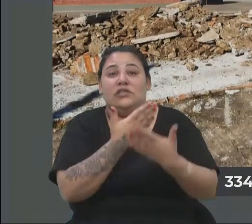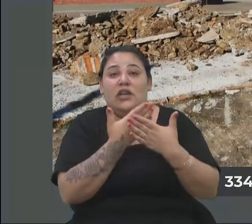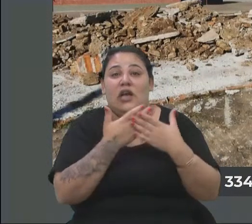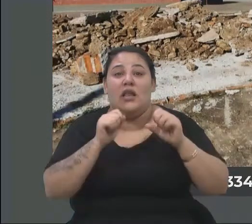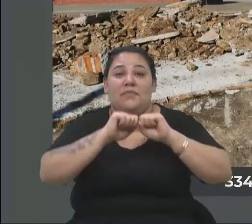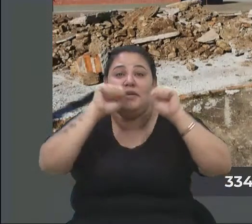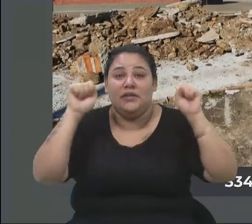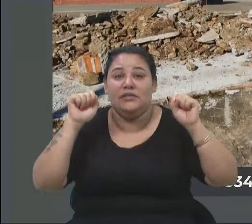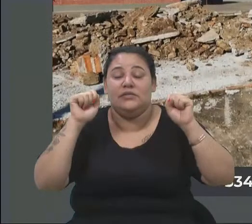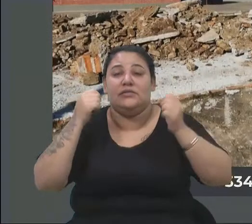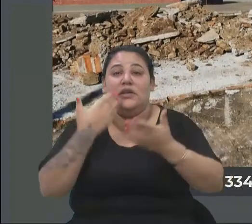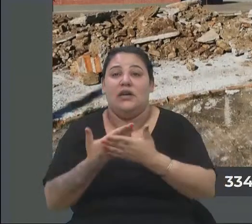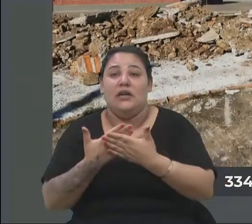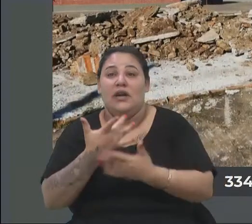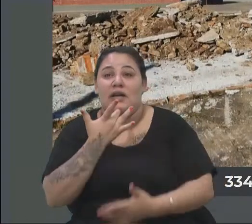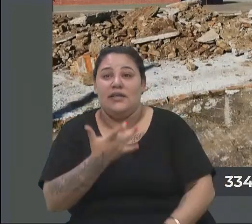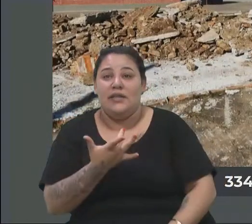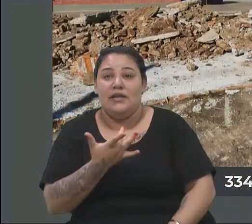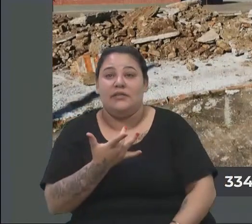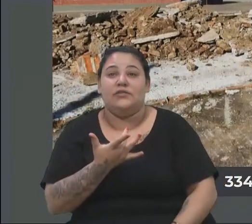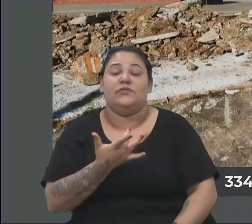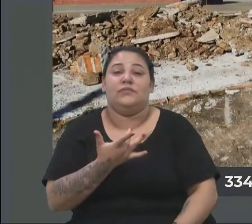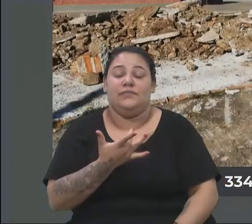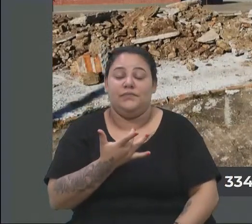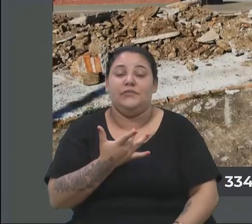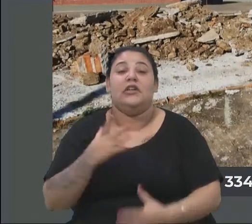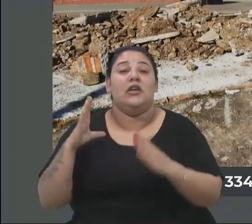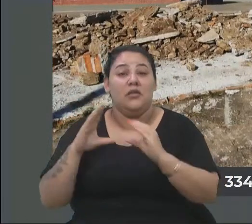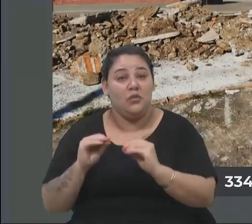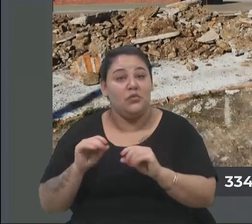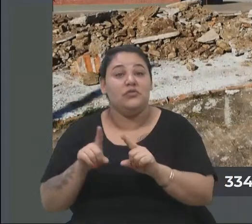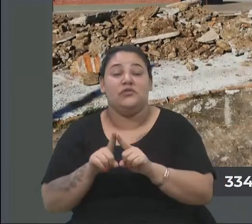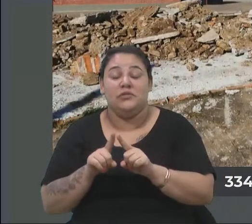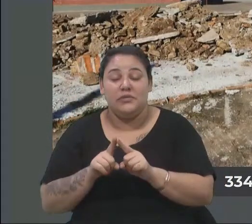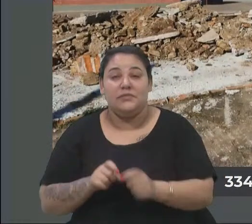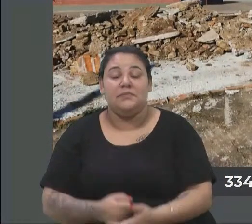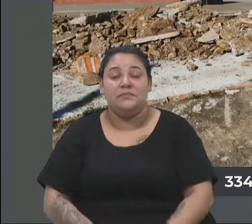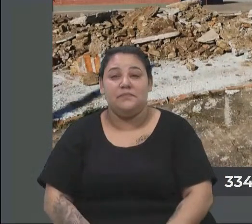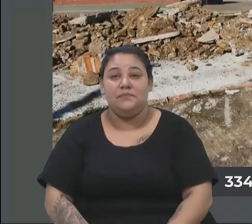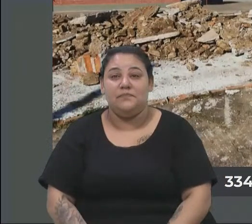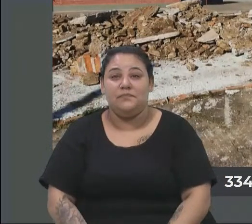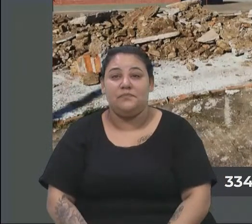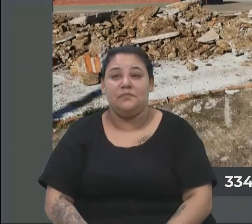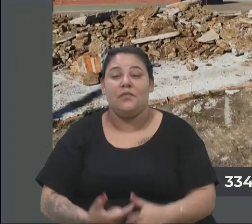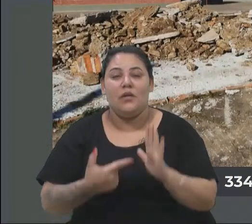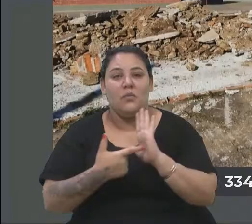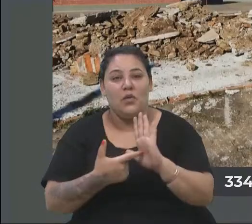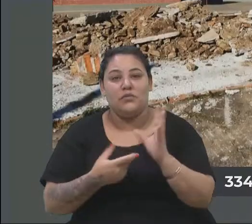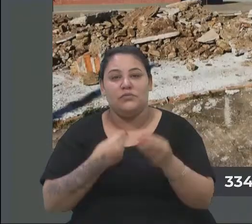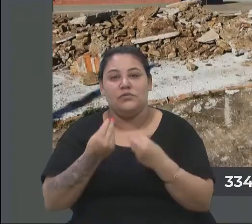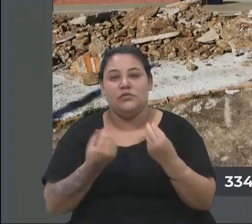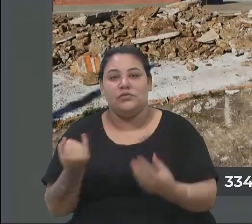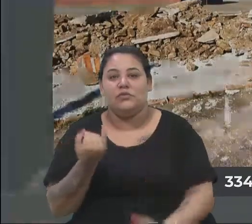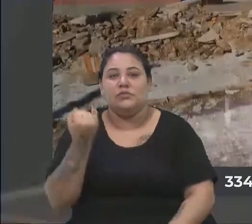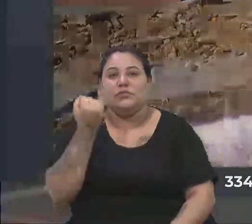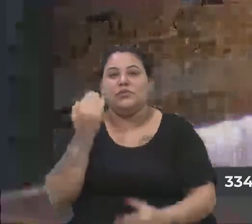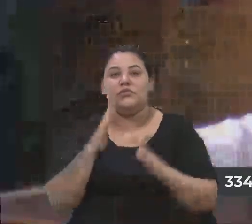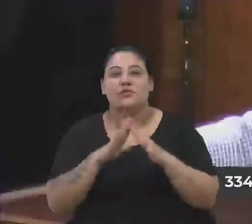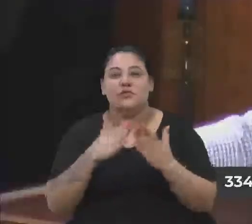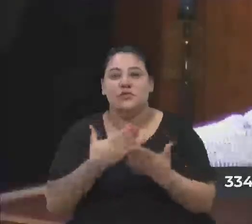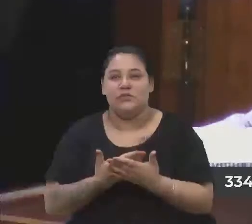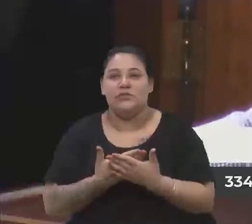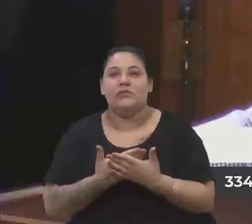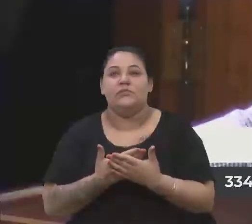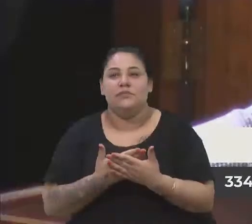na parte da tarde e turno na parte da noite. Mostra o quanto é importante uma escola,